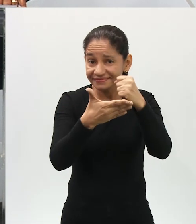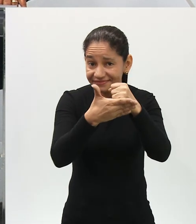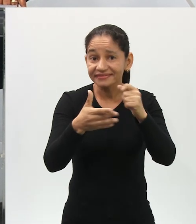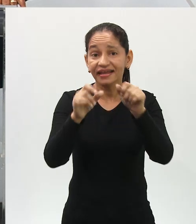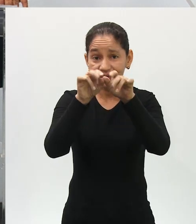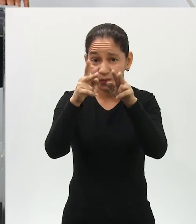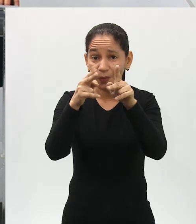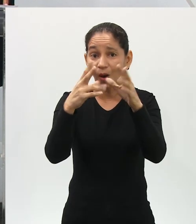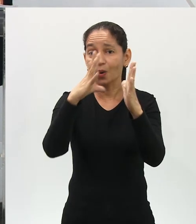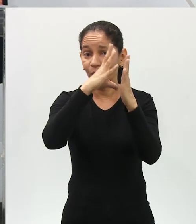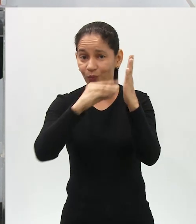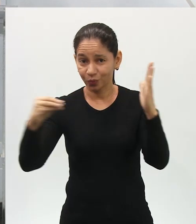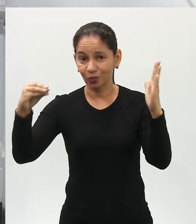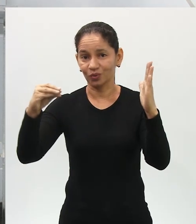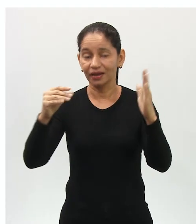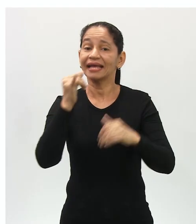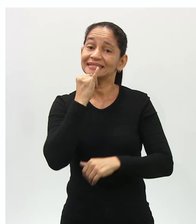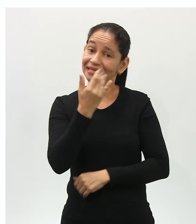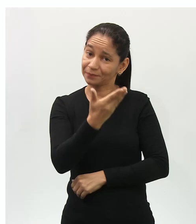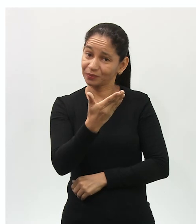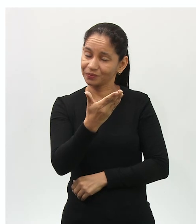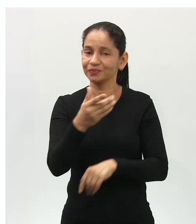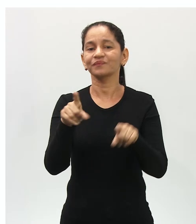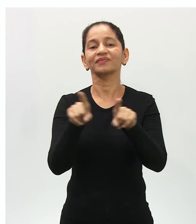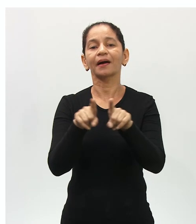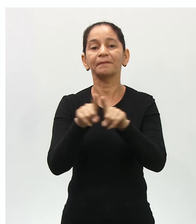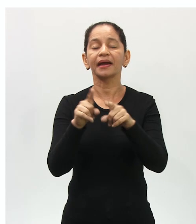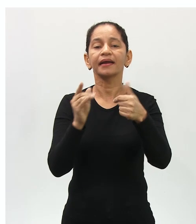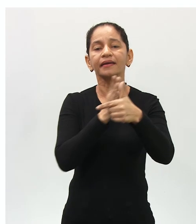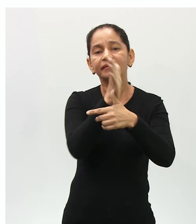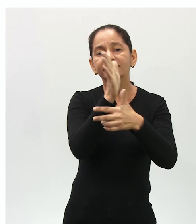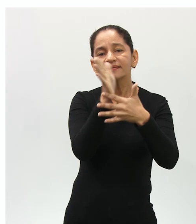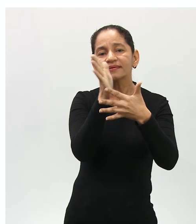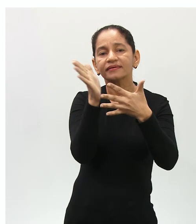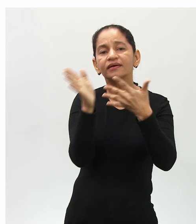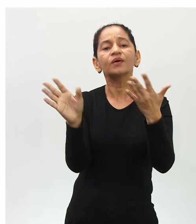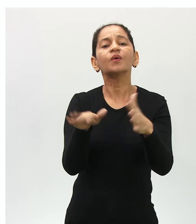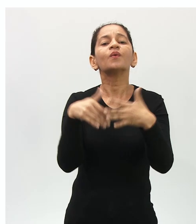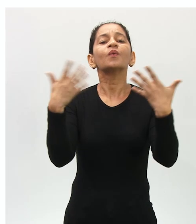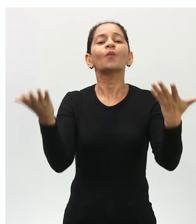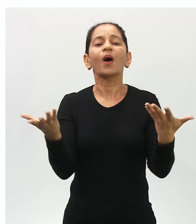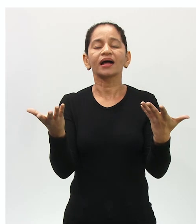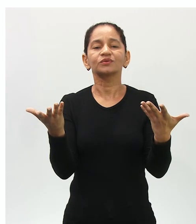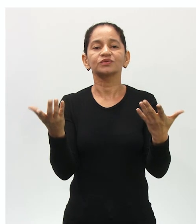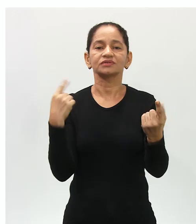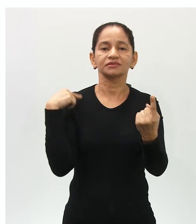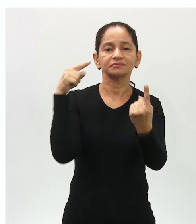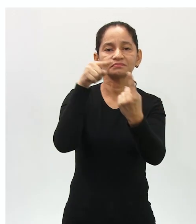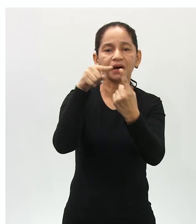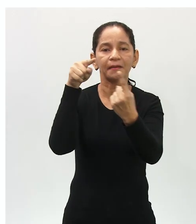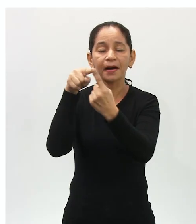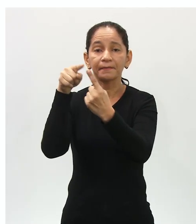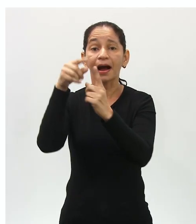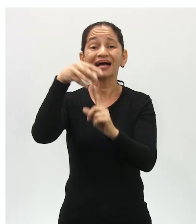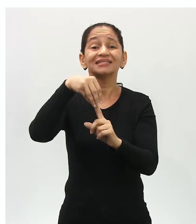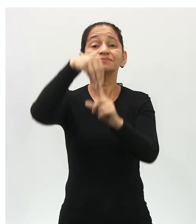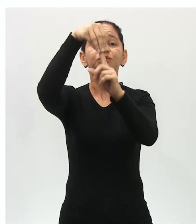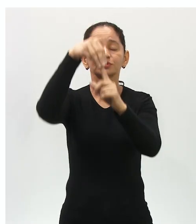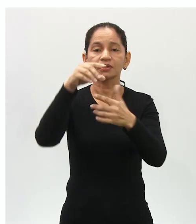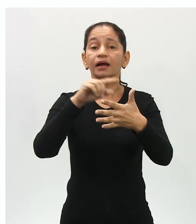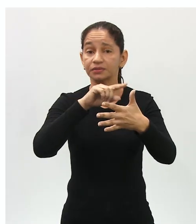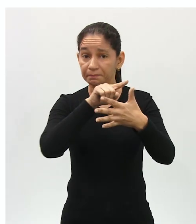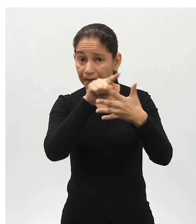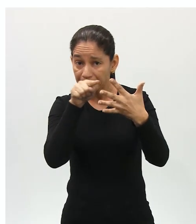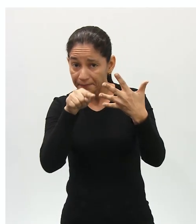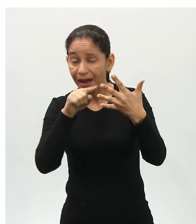demais entes. Ele vai traçar o que? As diretrizes, objetivos e metas da administração pública. As diretrizes são as prioridades,